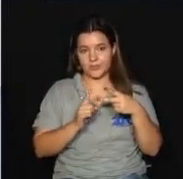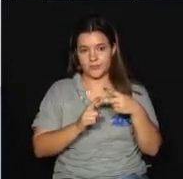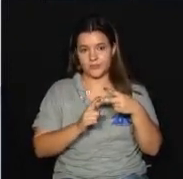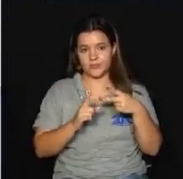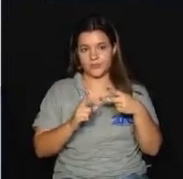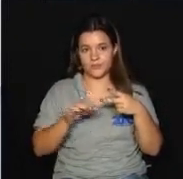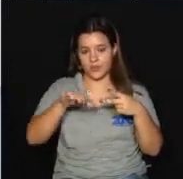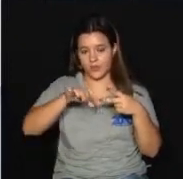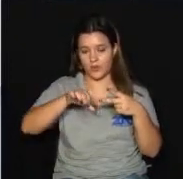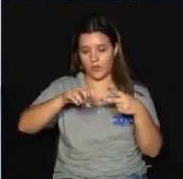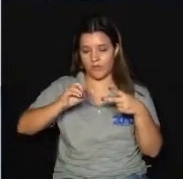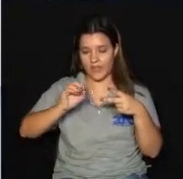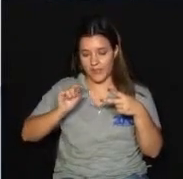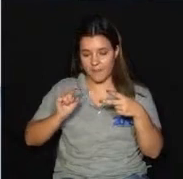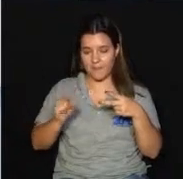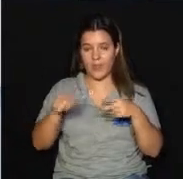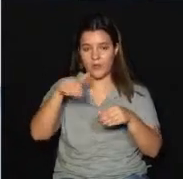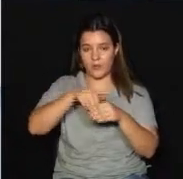36,84%, que dá